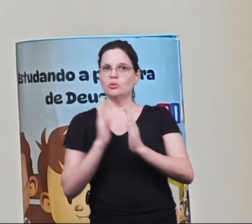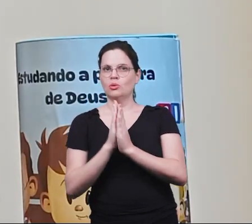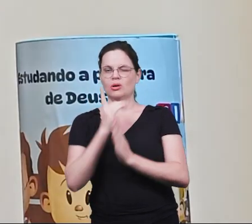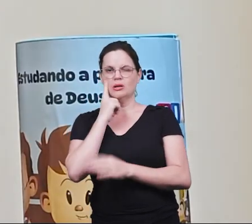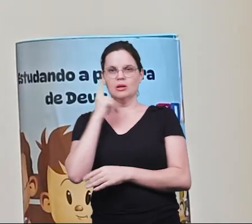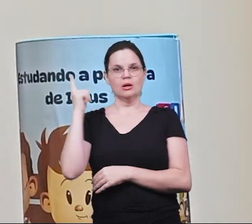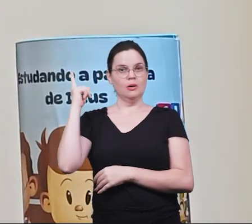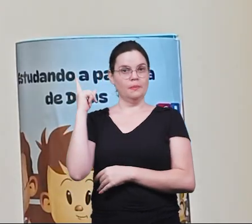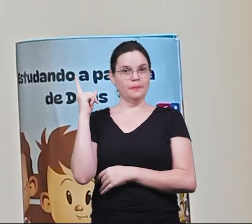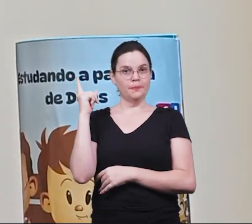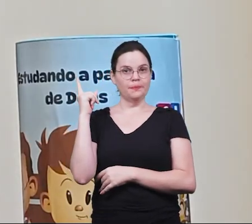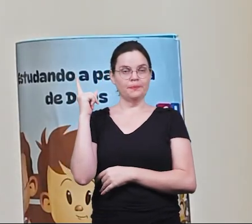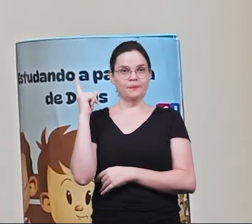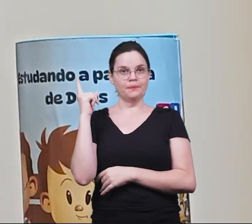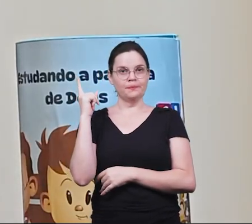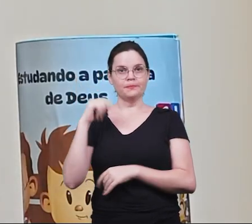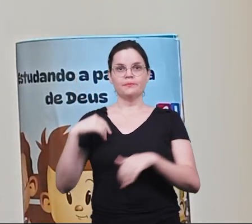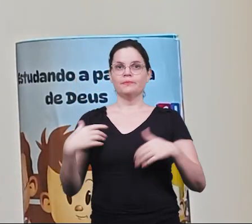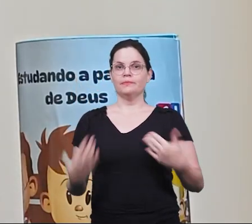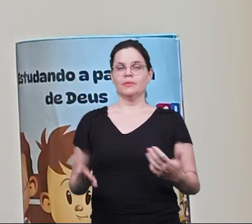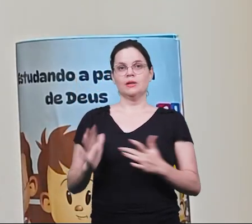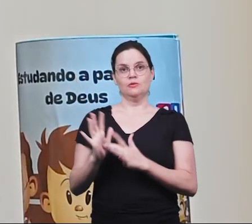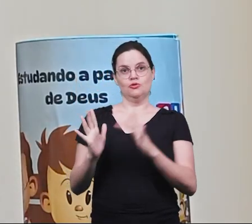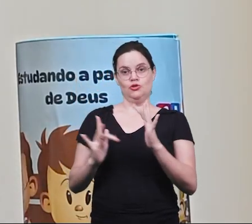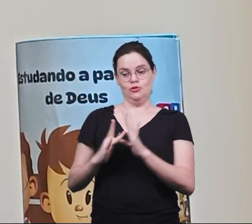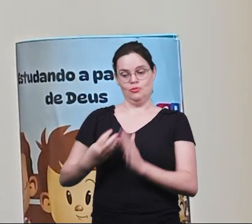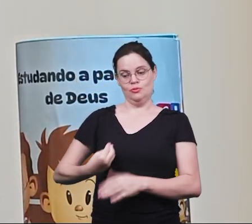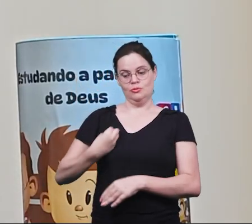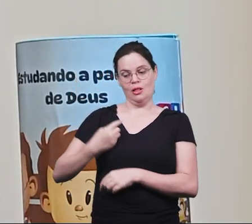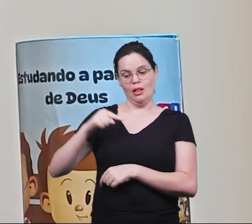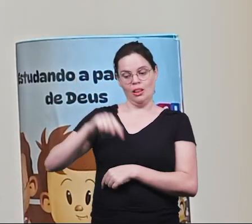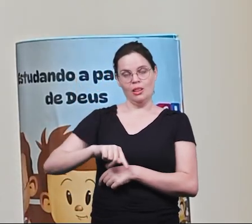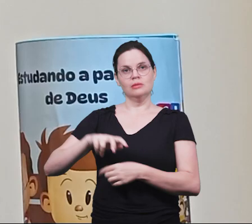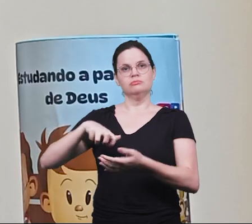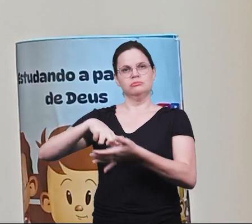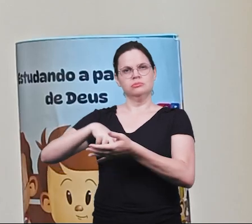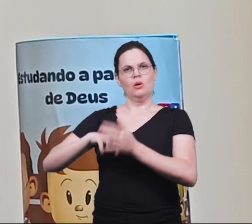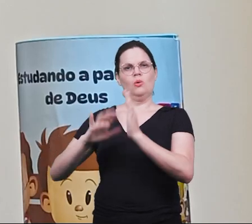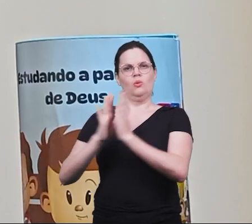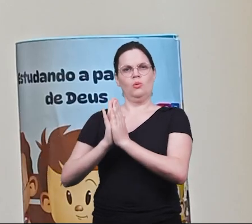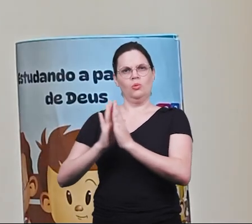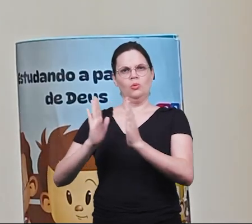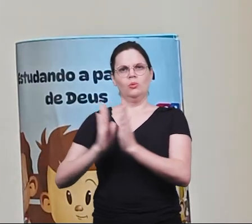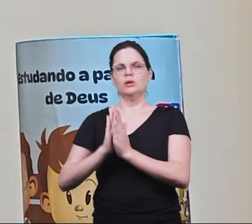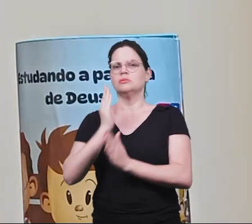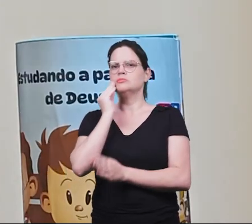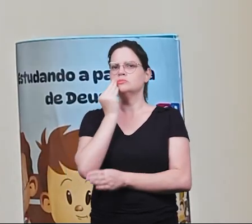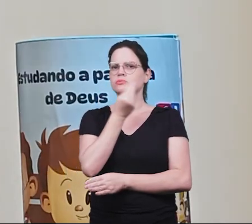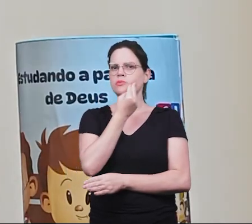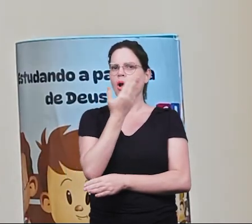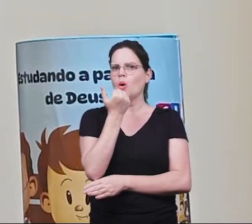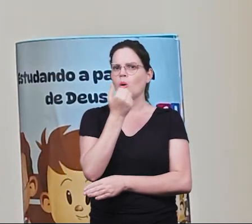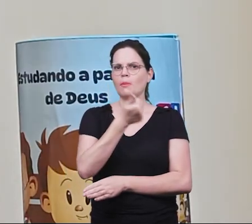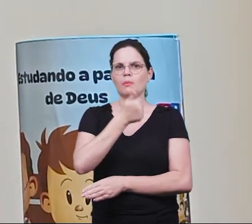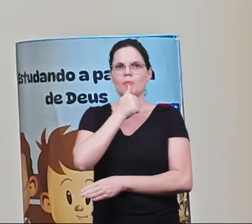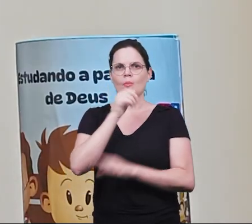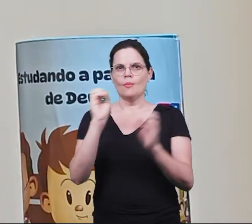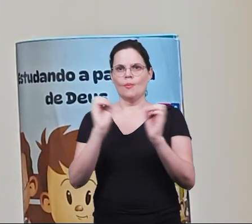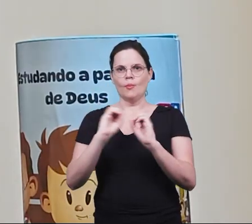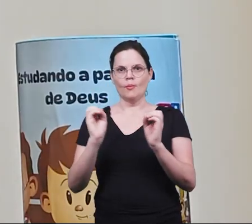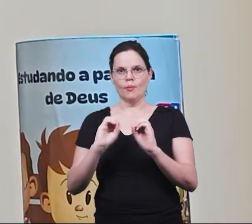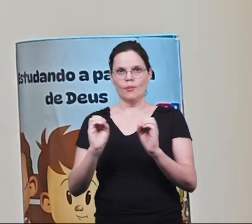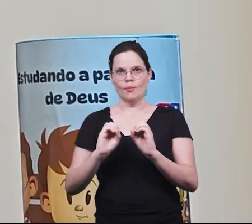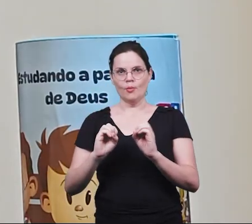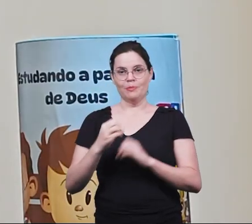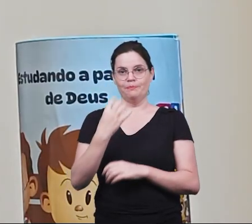e oração. Então, Jesus estava lá orando, sem comer, sem beber, e